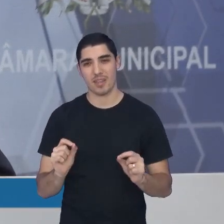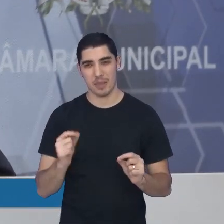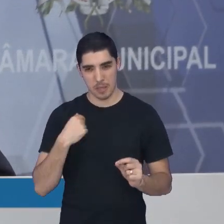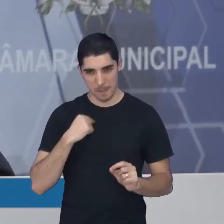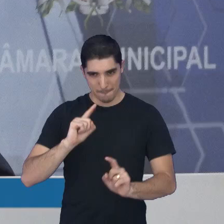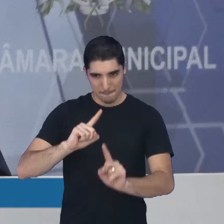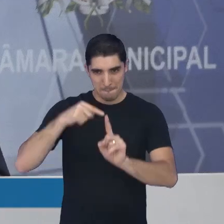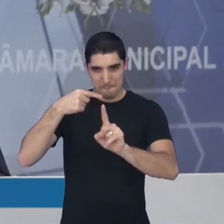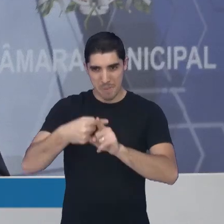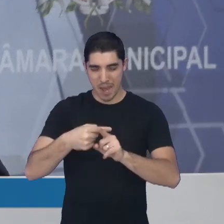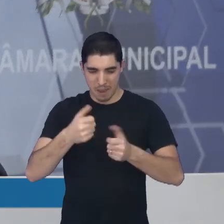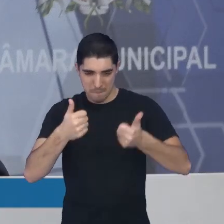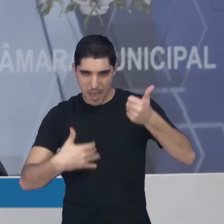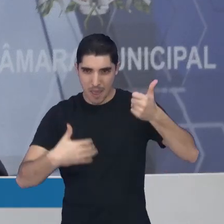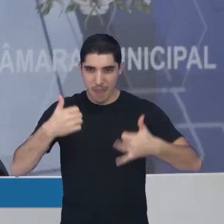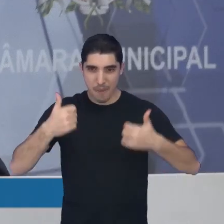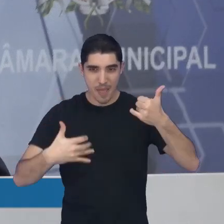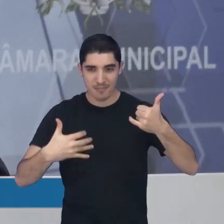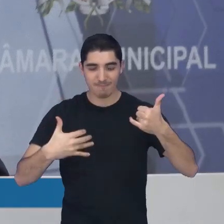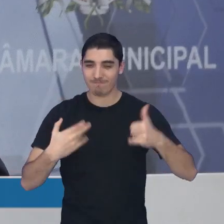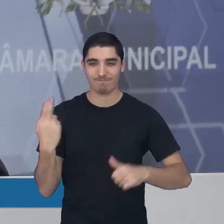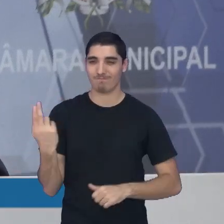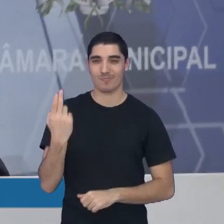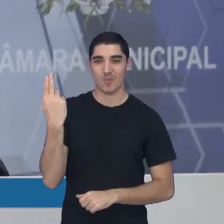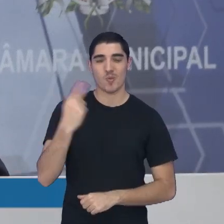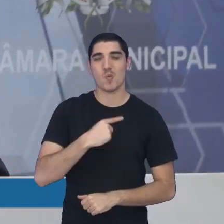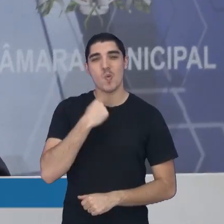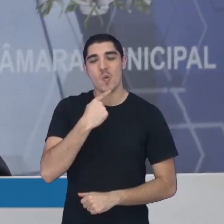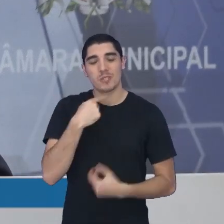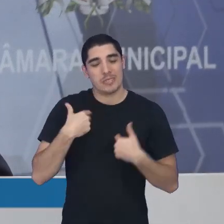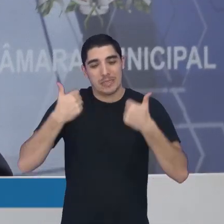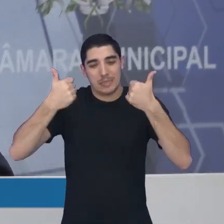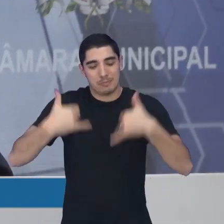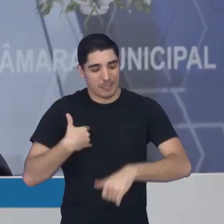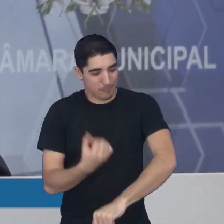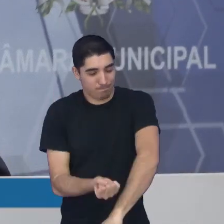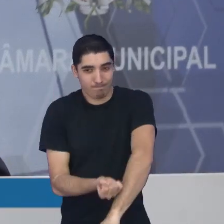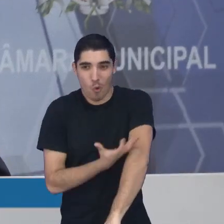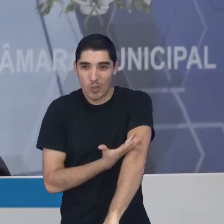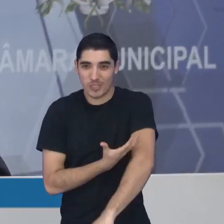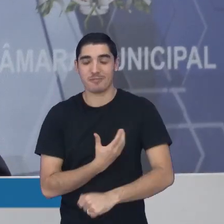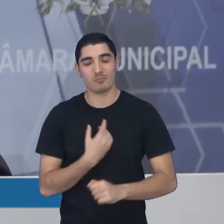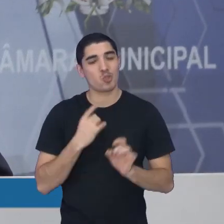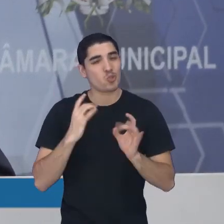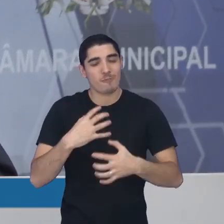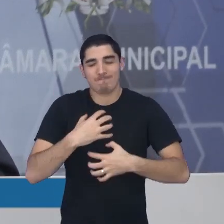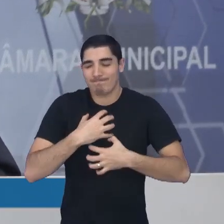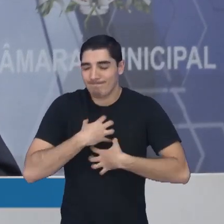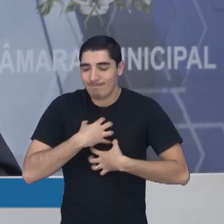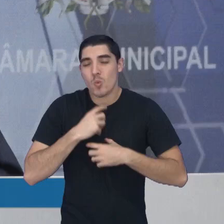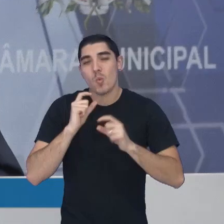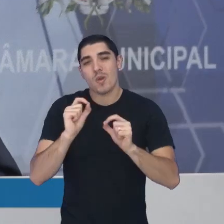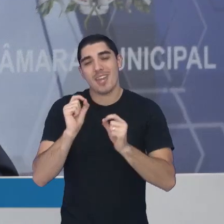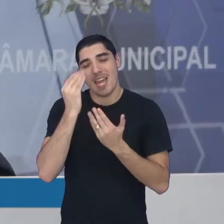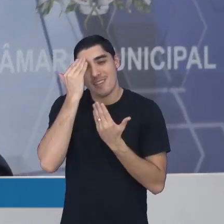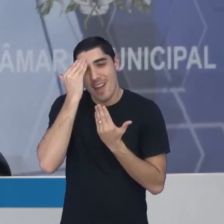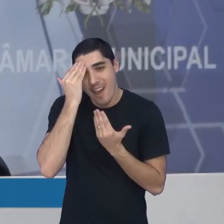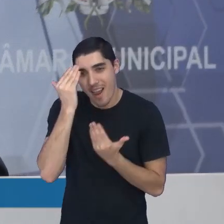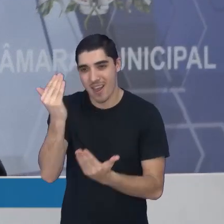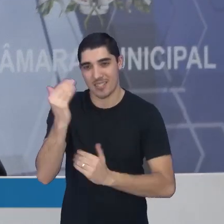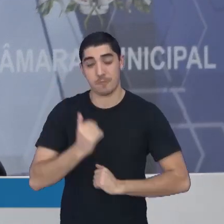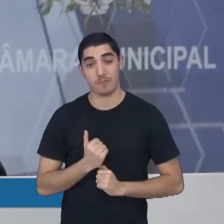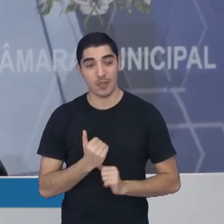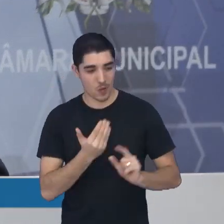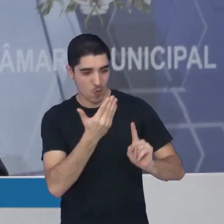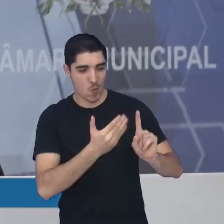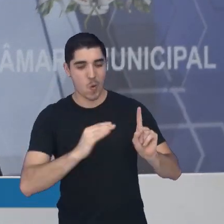mais pode traduzir os meus sentimentos, a não ser gratidão, e como bem disse o professor